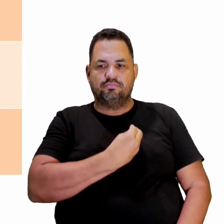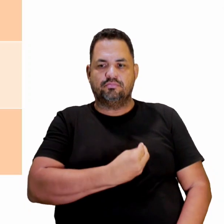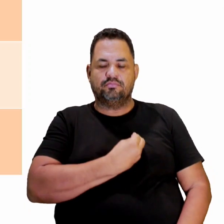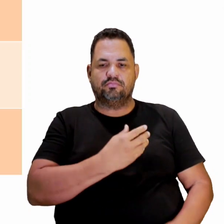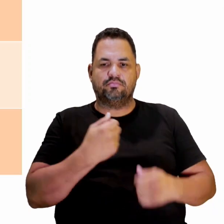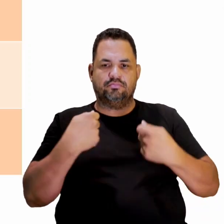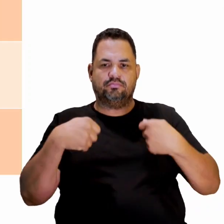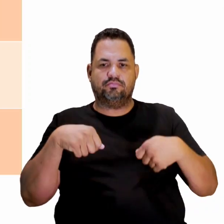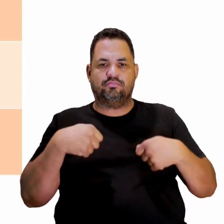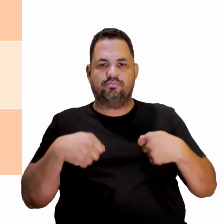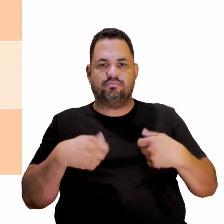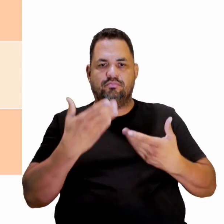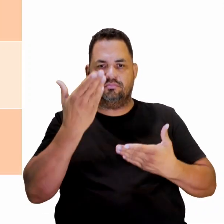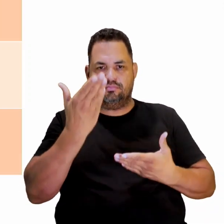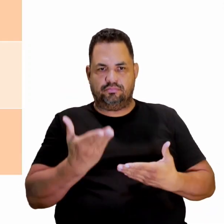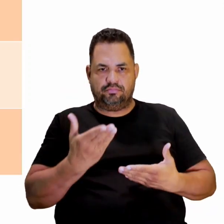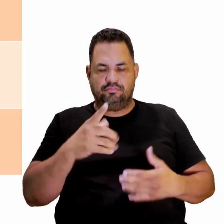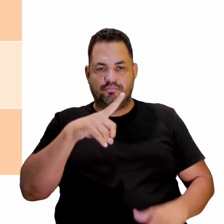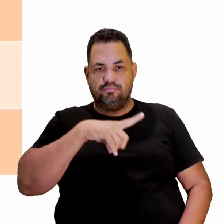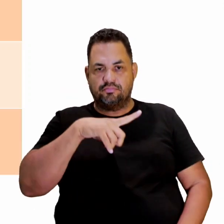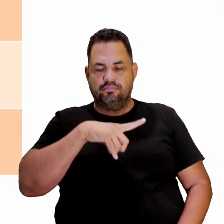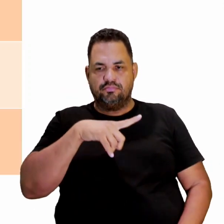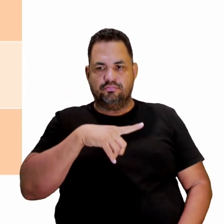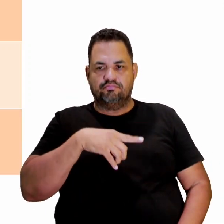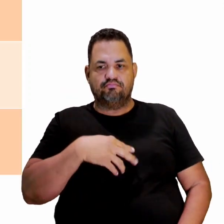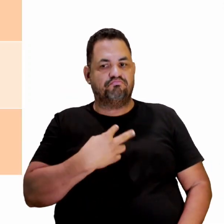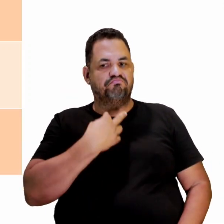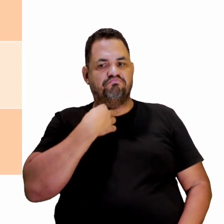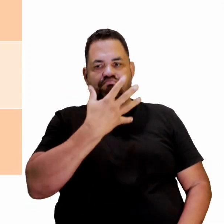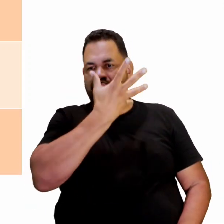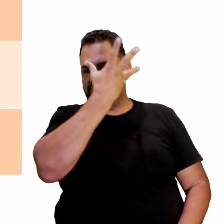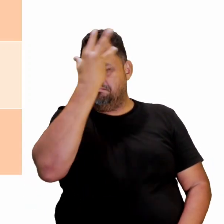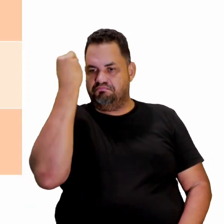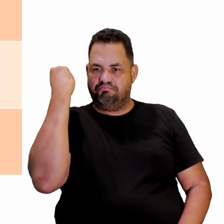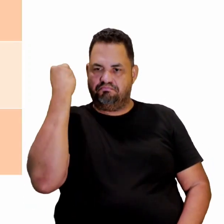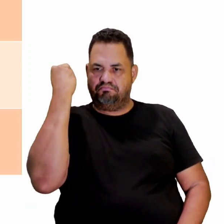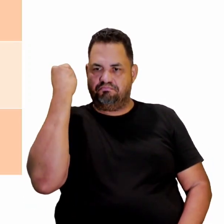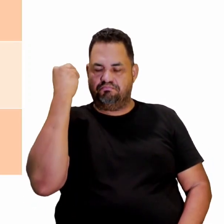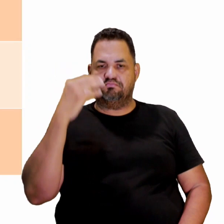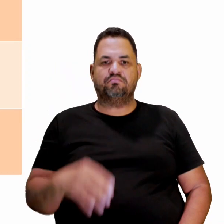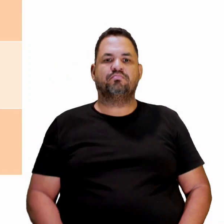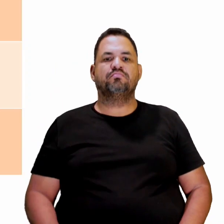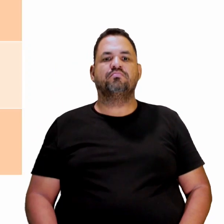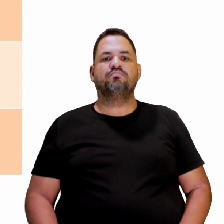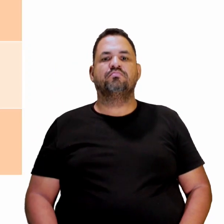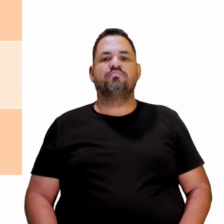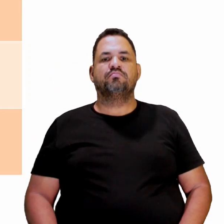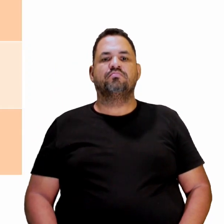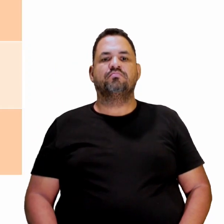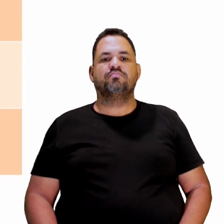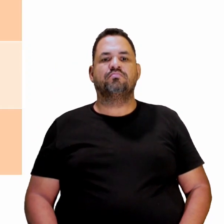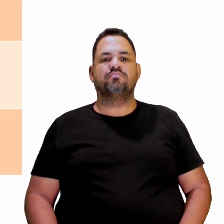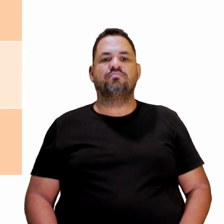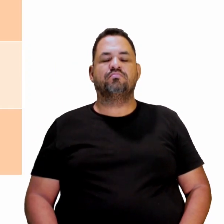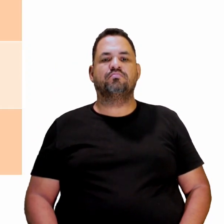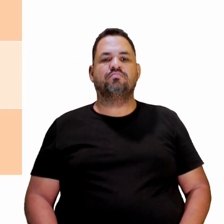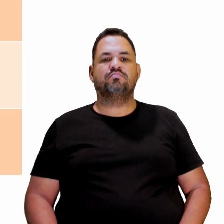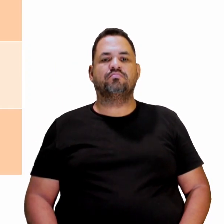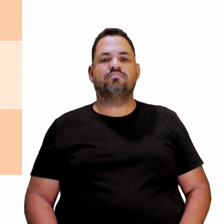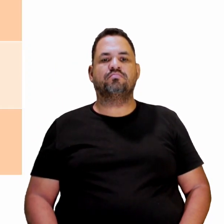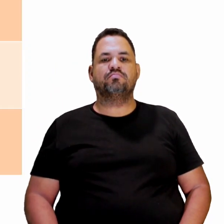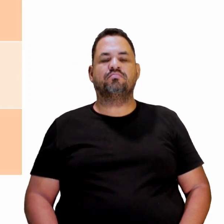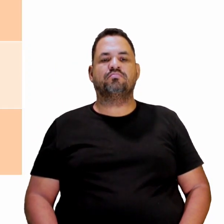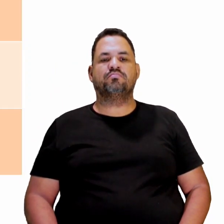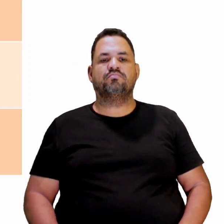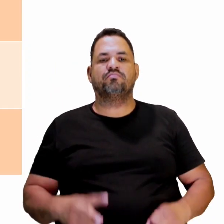você precisa dele. Então não vai esquecer ele de forma alguma. I will e o go, que é o quê? Go, que é o